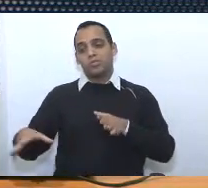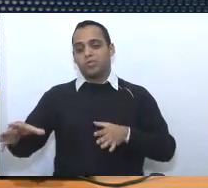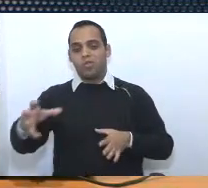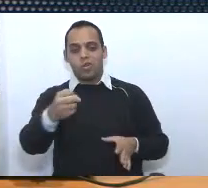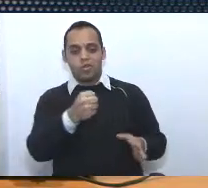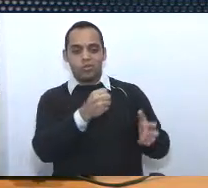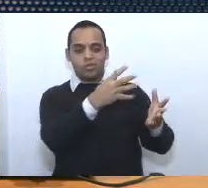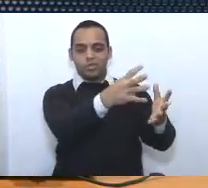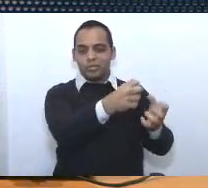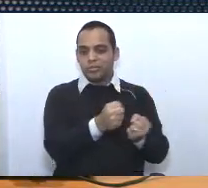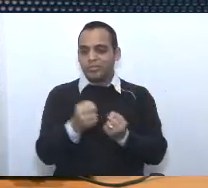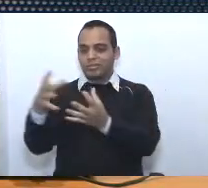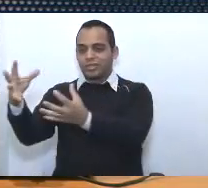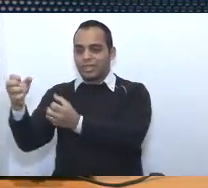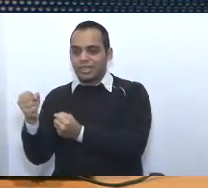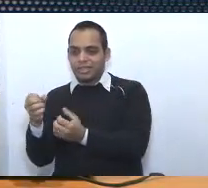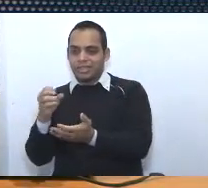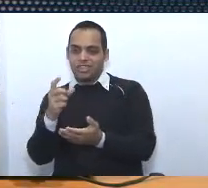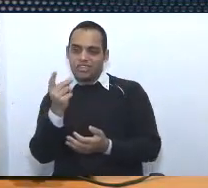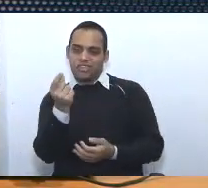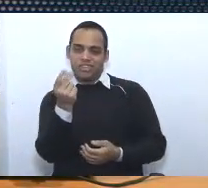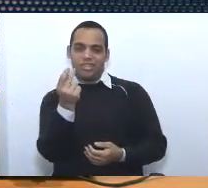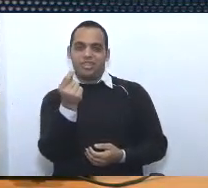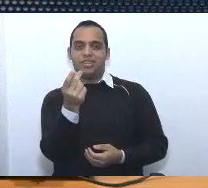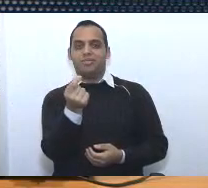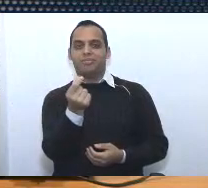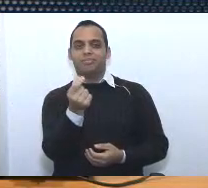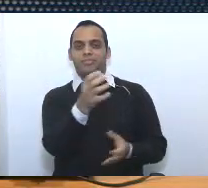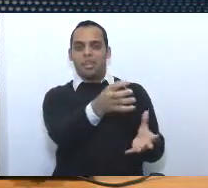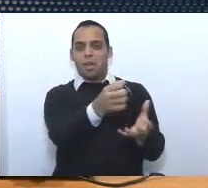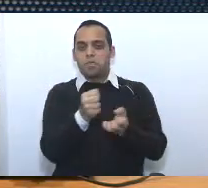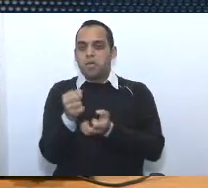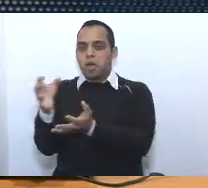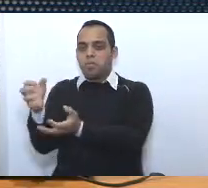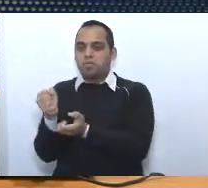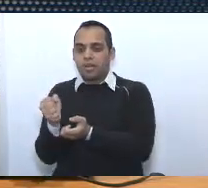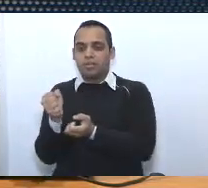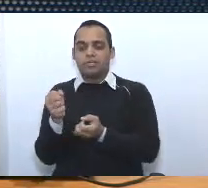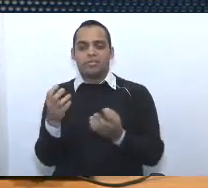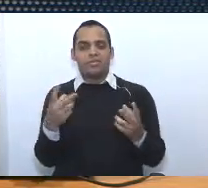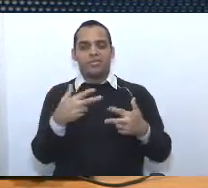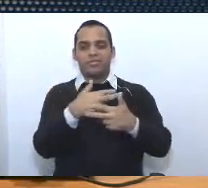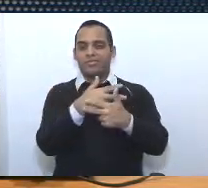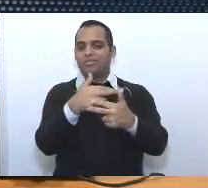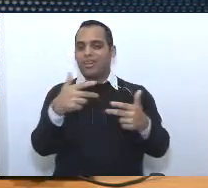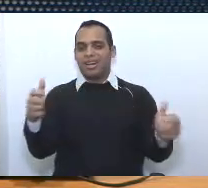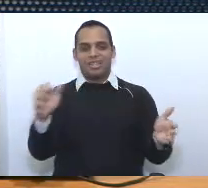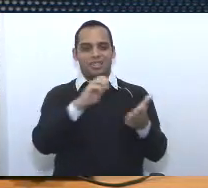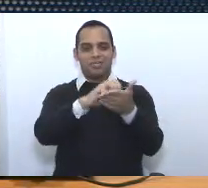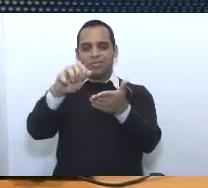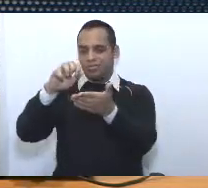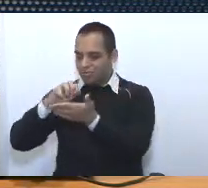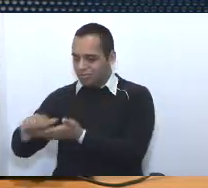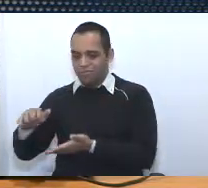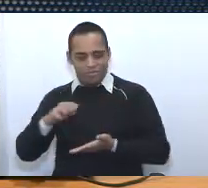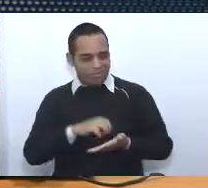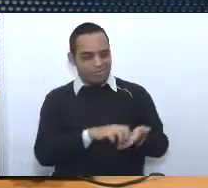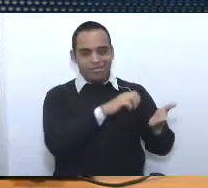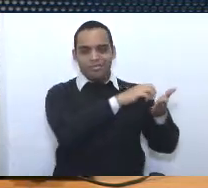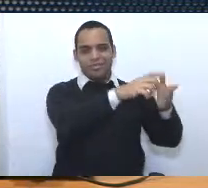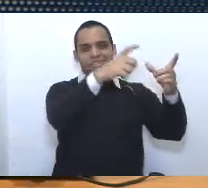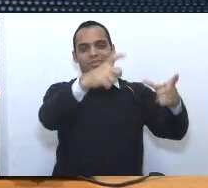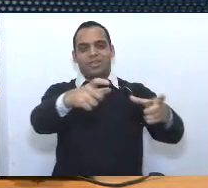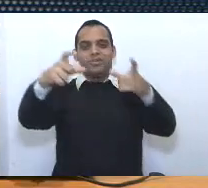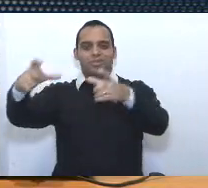arrecadação, com fluxo de caixa, com orçamento e envolve várias secretarias. Então, nós temos,